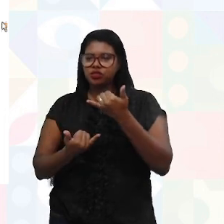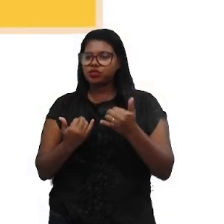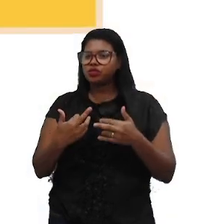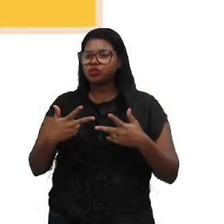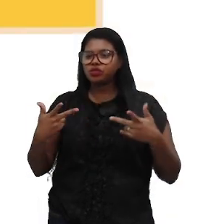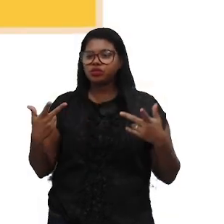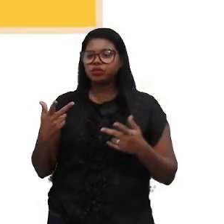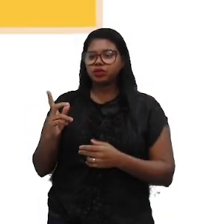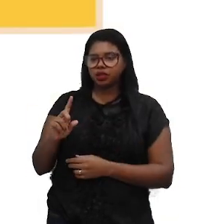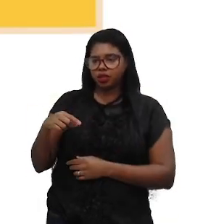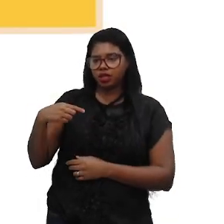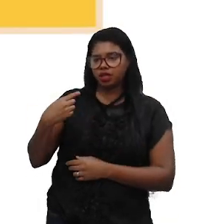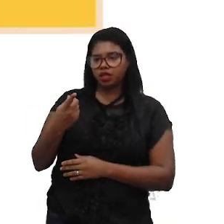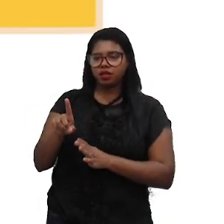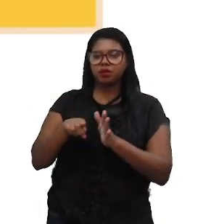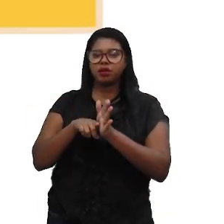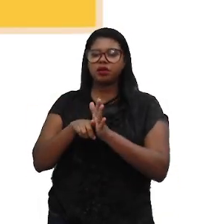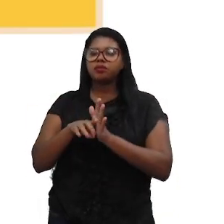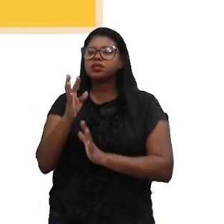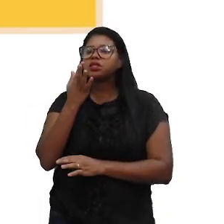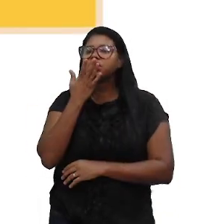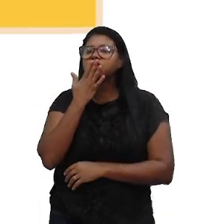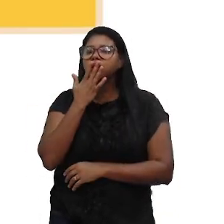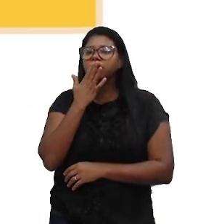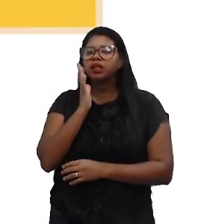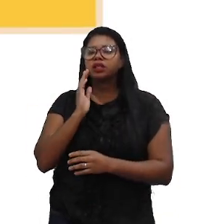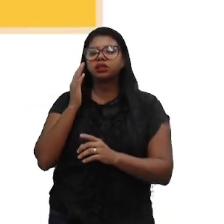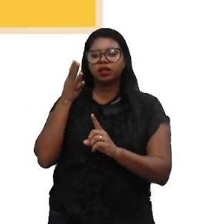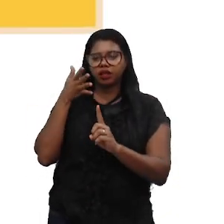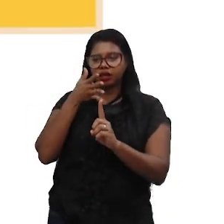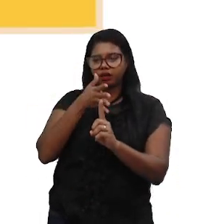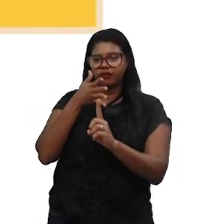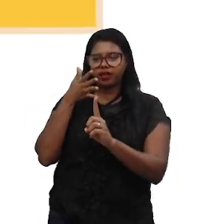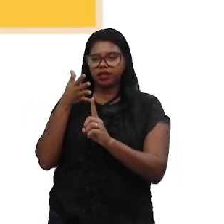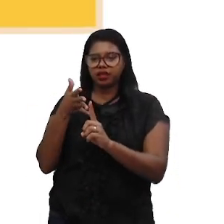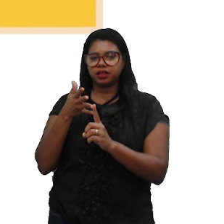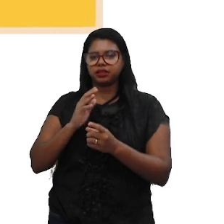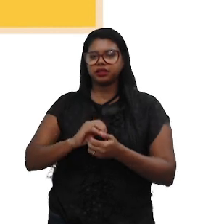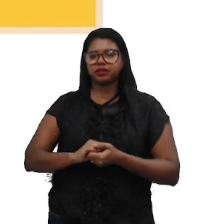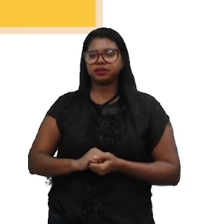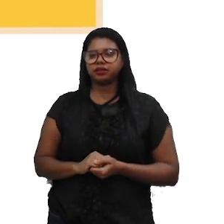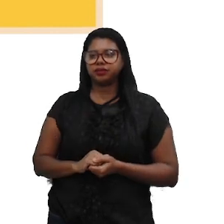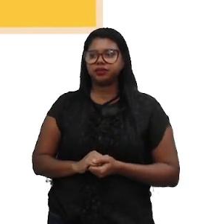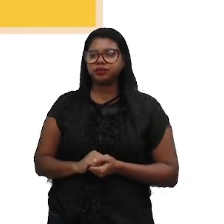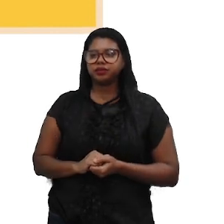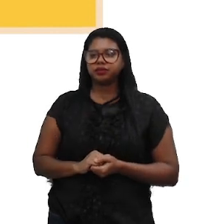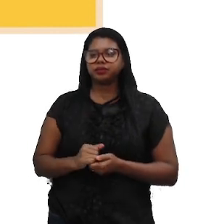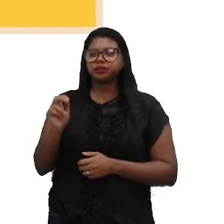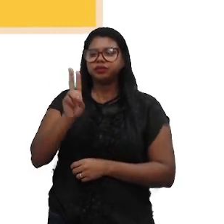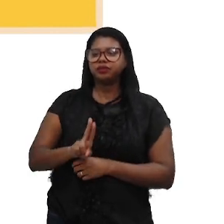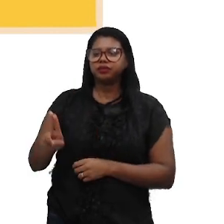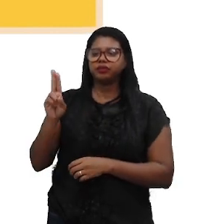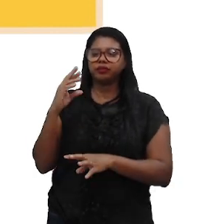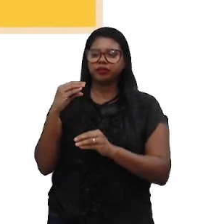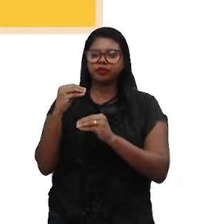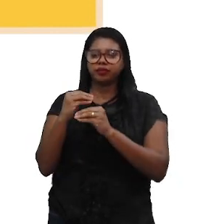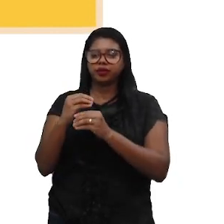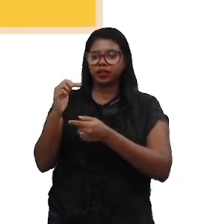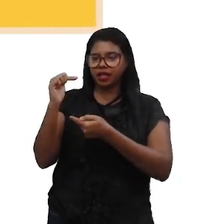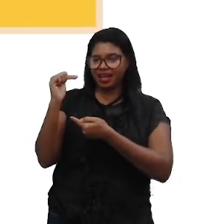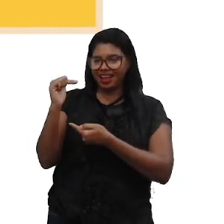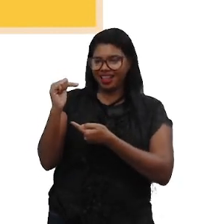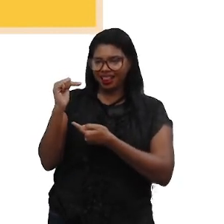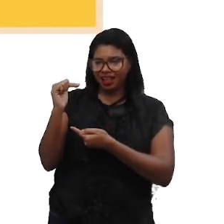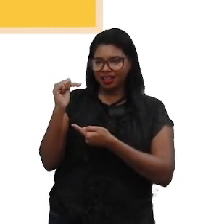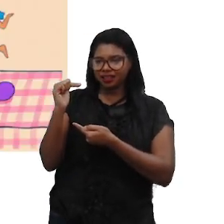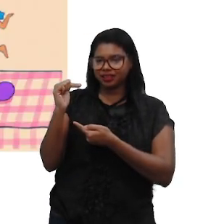E aí depois a pesquisa das cores, né? Essa referência das cores que vai ser utilizada para fazer a lata, para